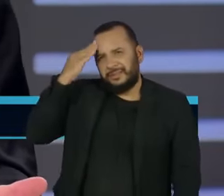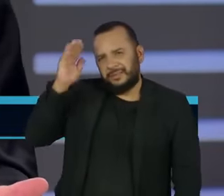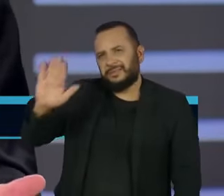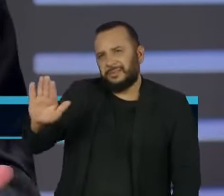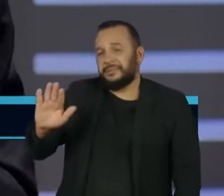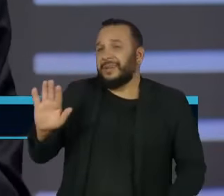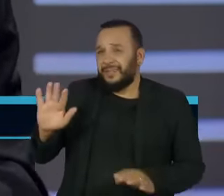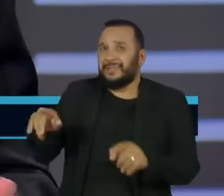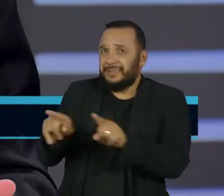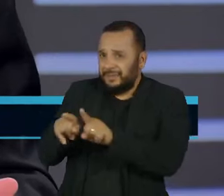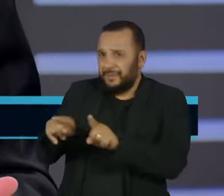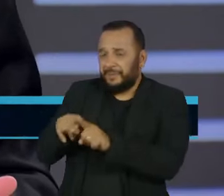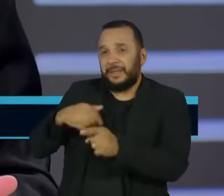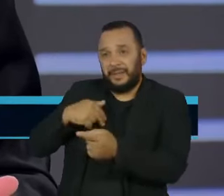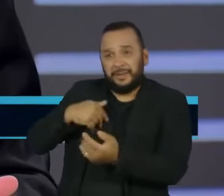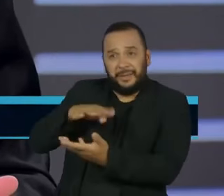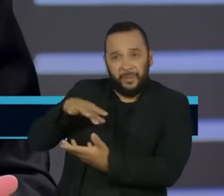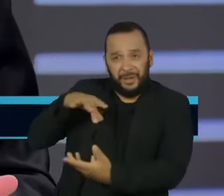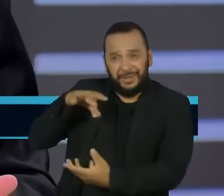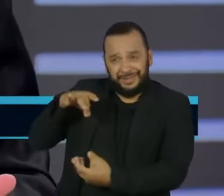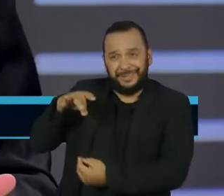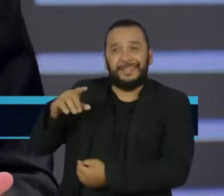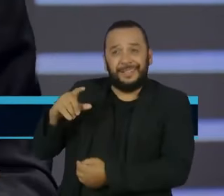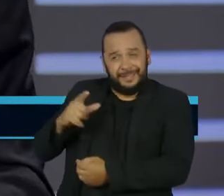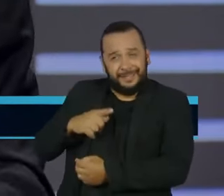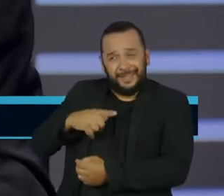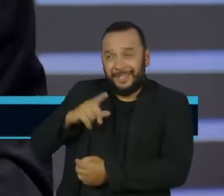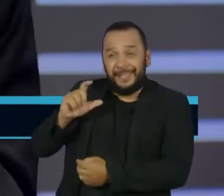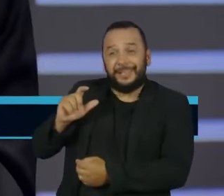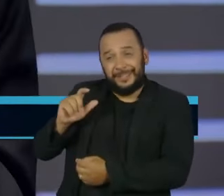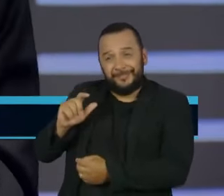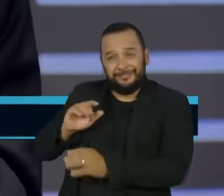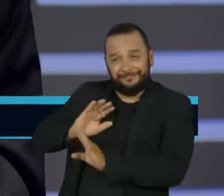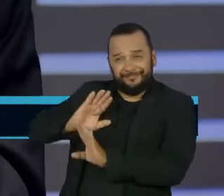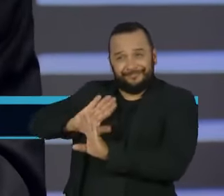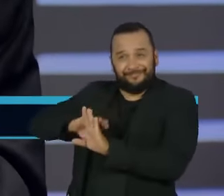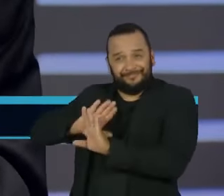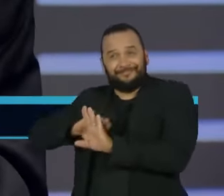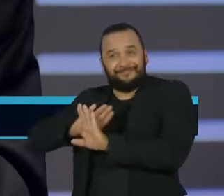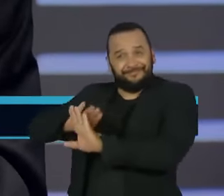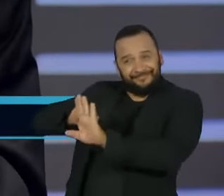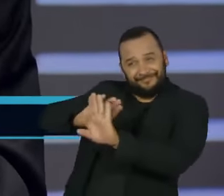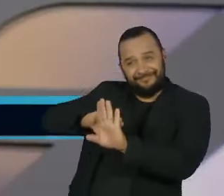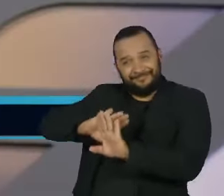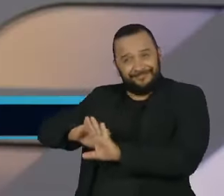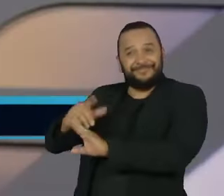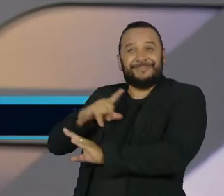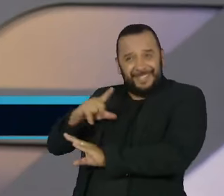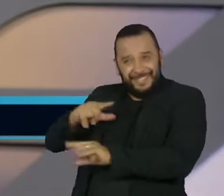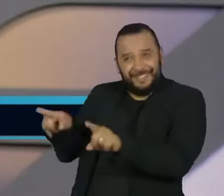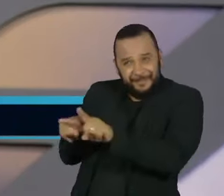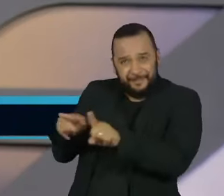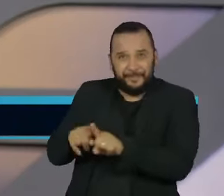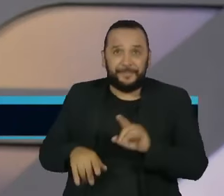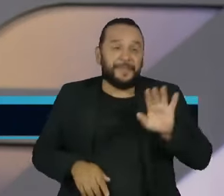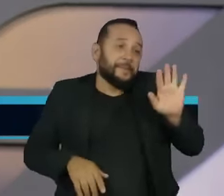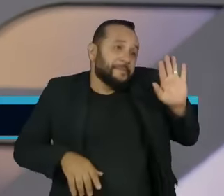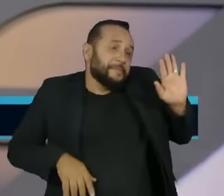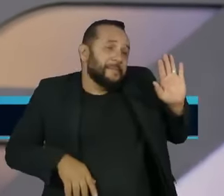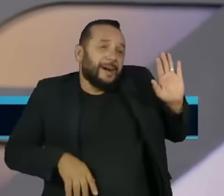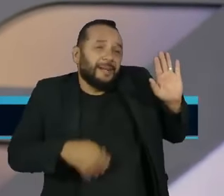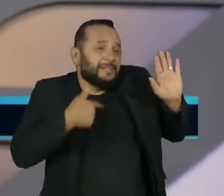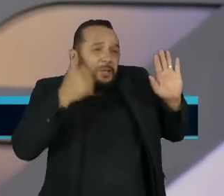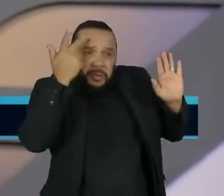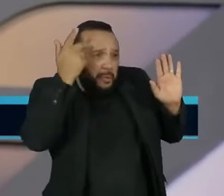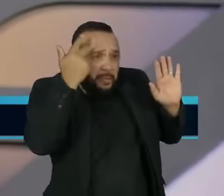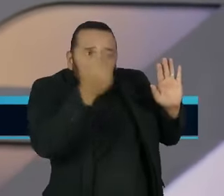democrático tem zonas de sombra no jogo democrático Então o que eu levantei mas nesse caso eu acho que não tem muita zona de sombra